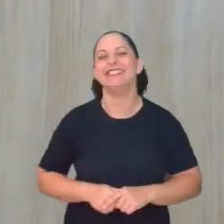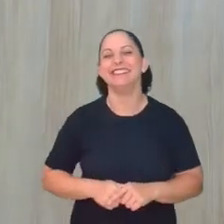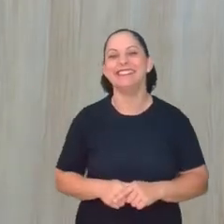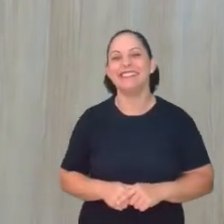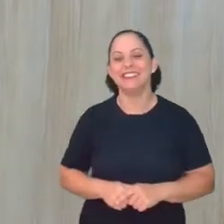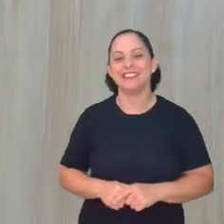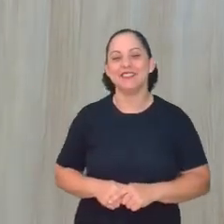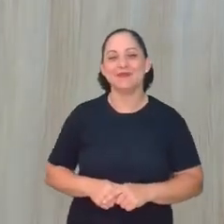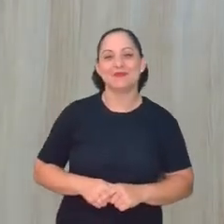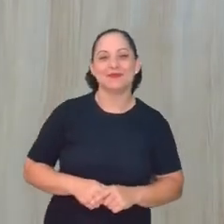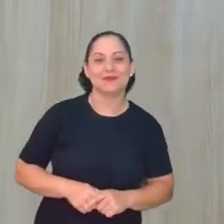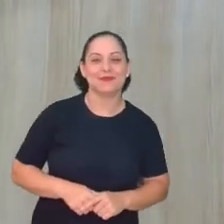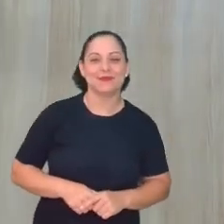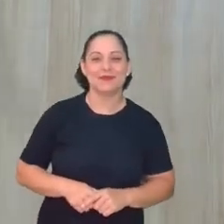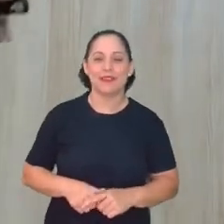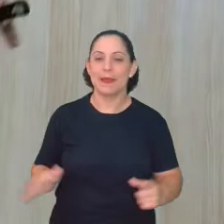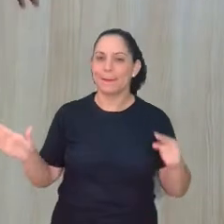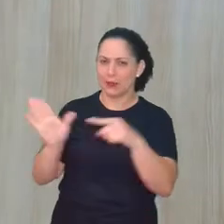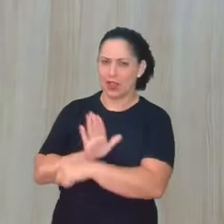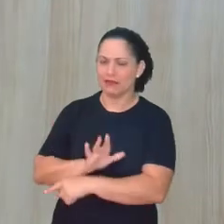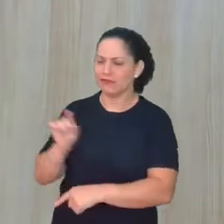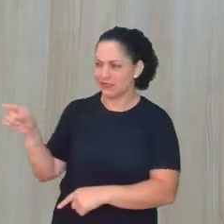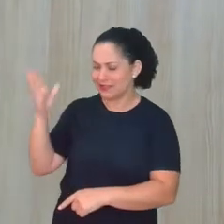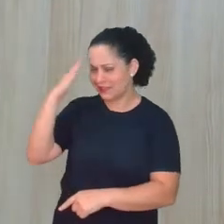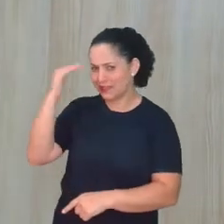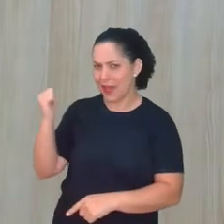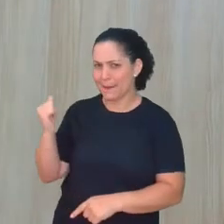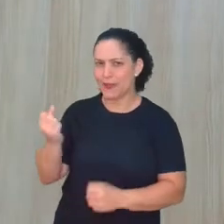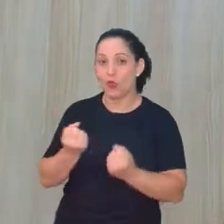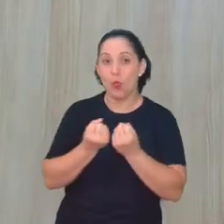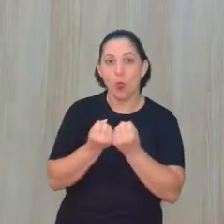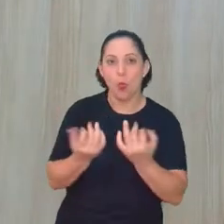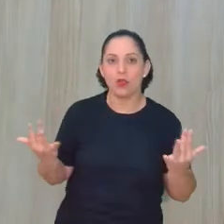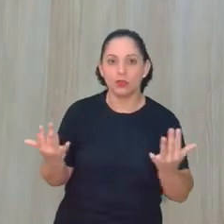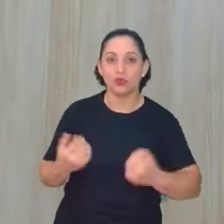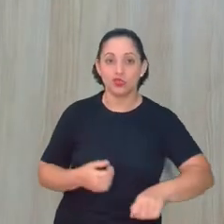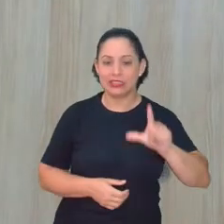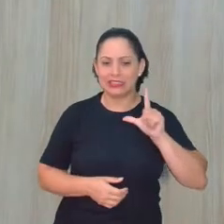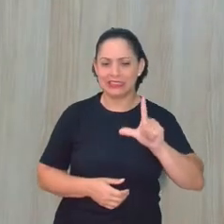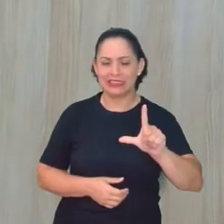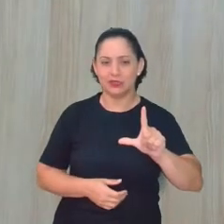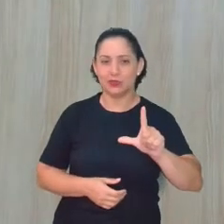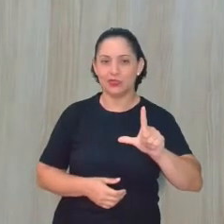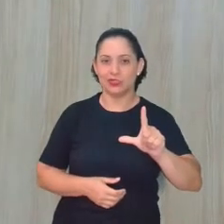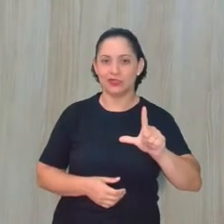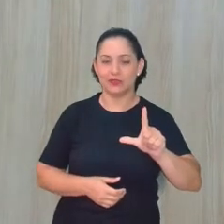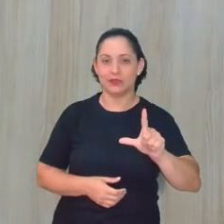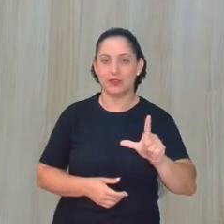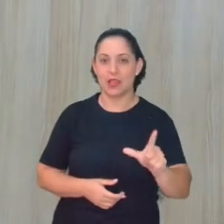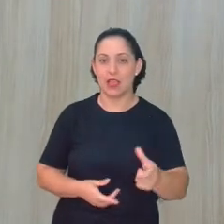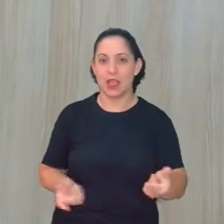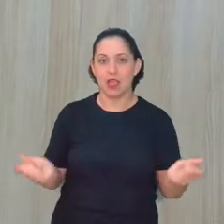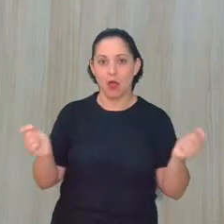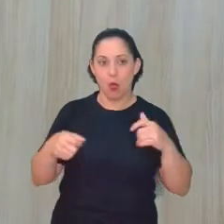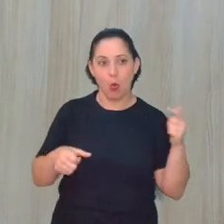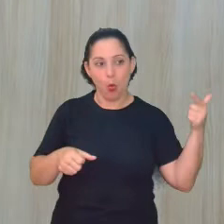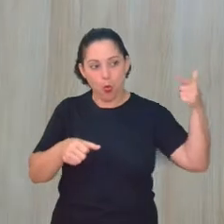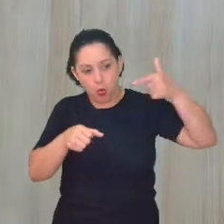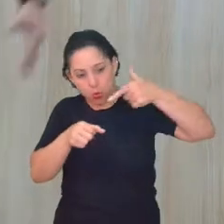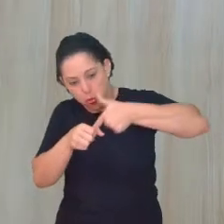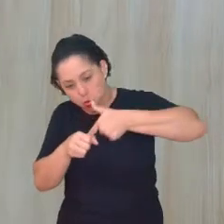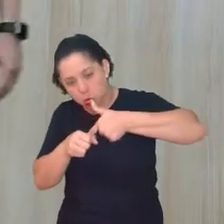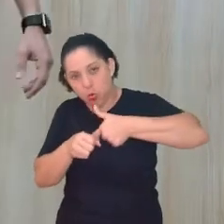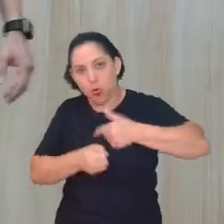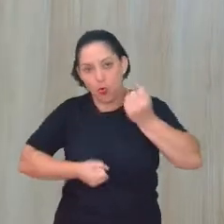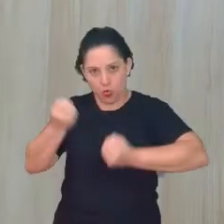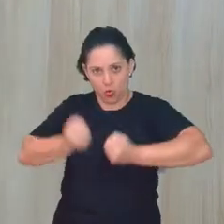Olha, você sabe, professor, quantos litros cabe no seu tanque de combustível? Sim ou